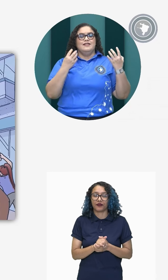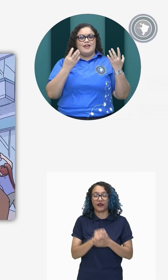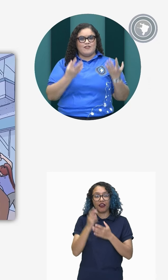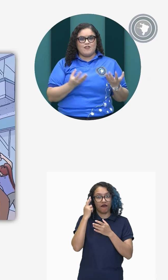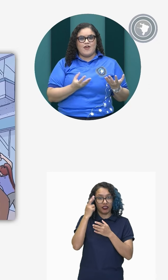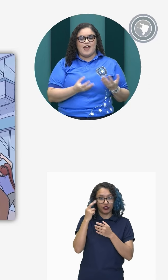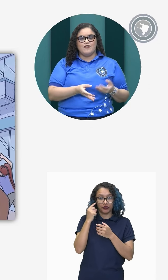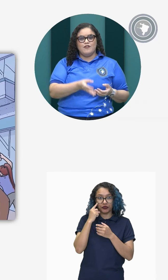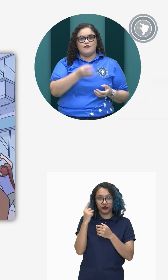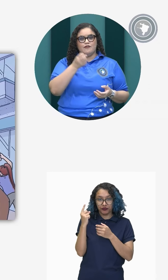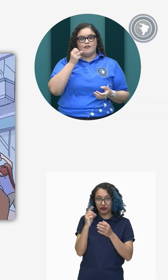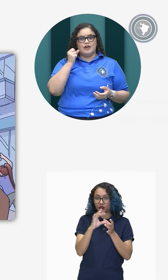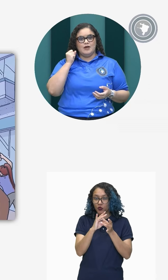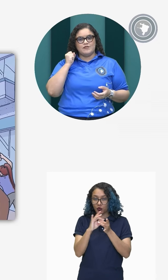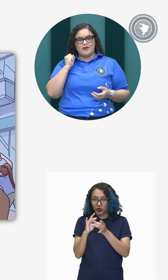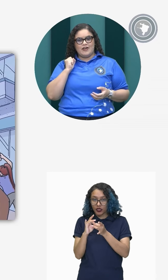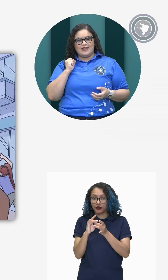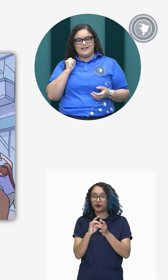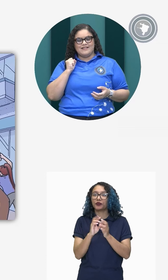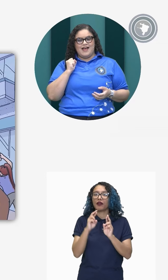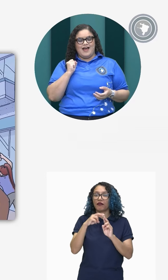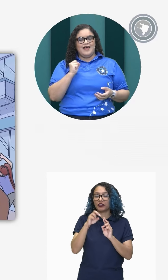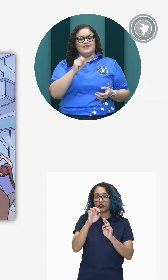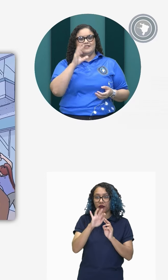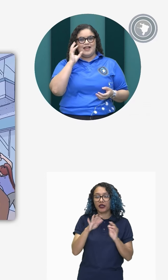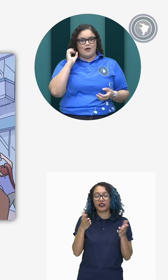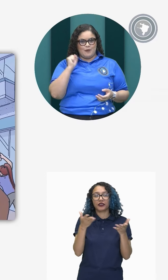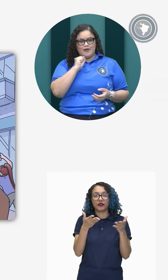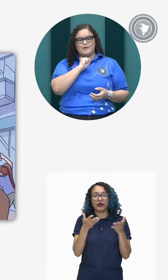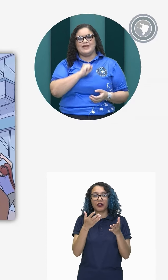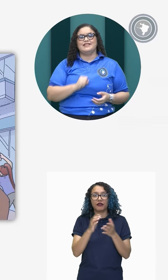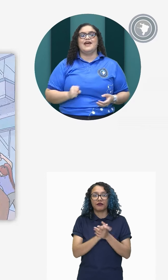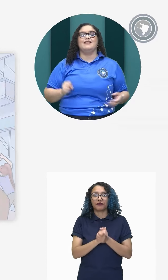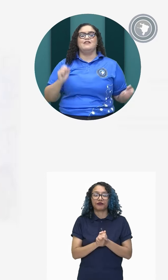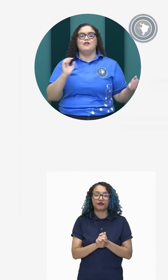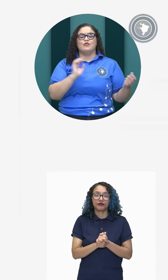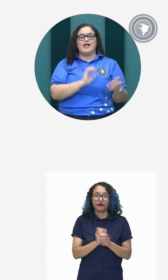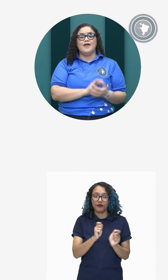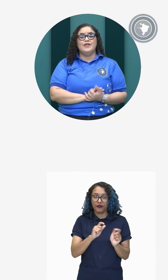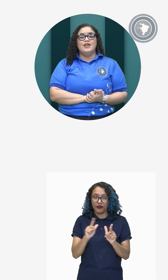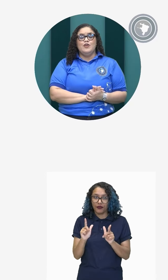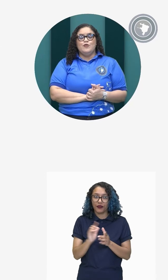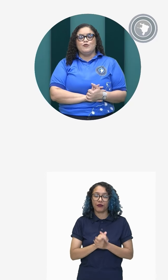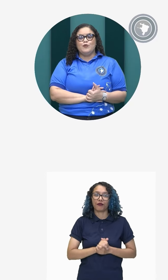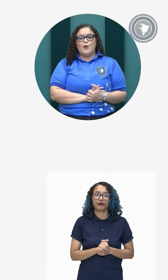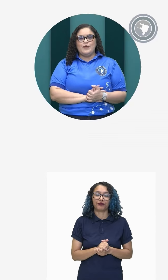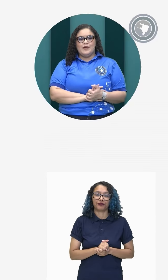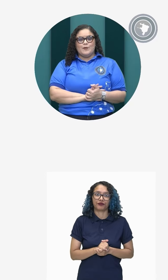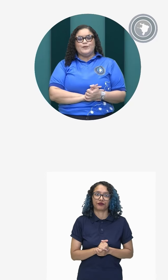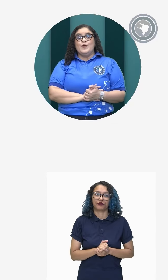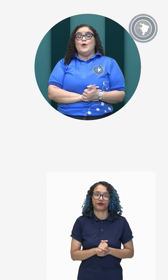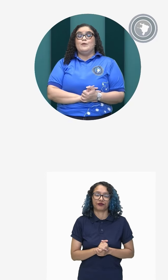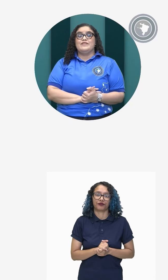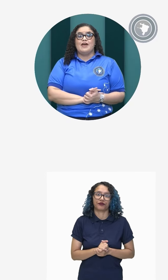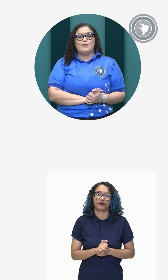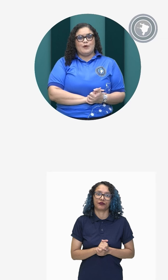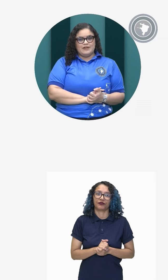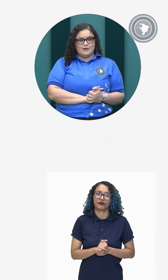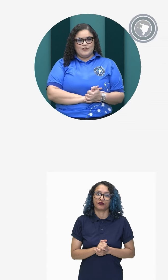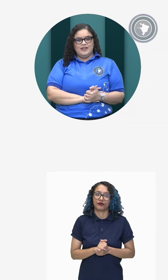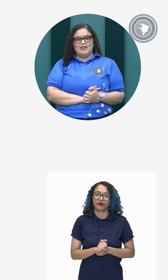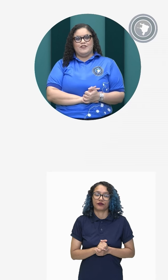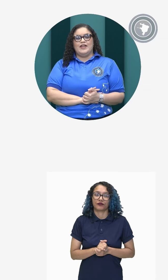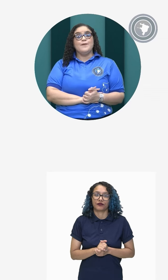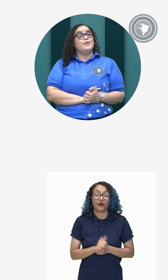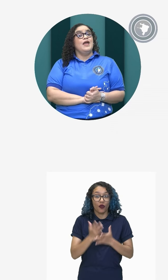hipotética, desta charge, vamos agora analisar. Na próxima tela, vamos lá? Junto comigo, observem,